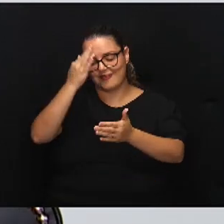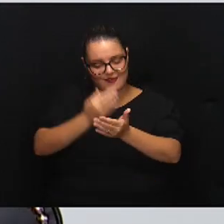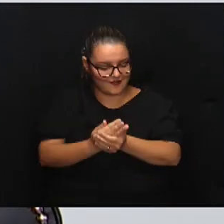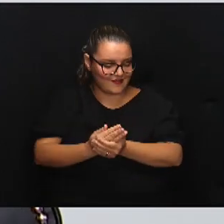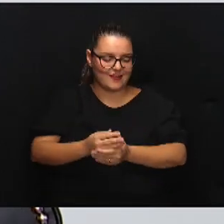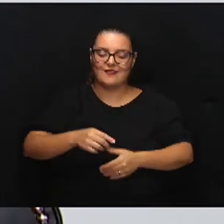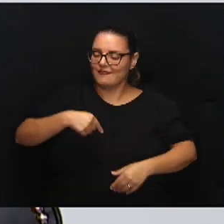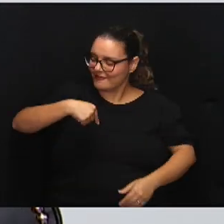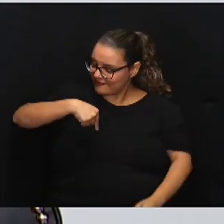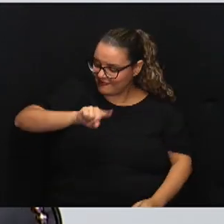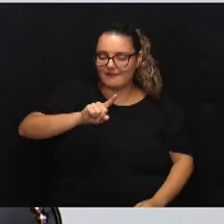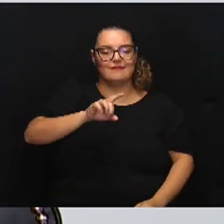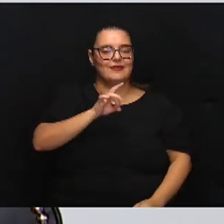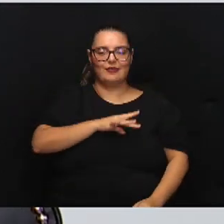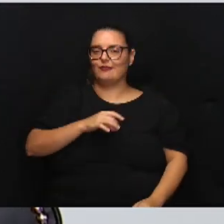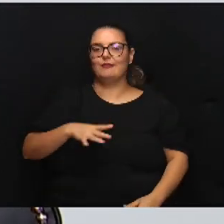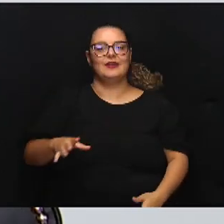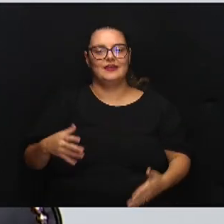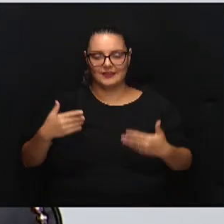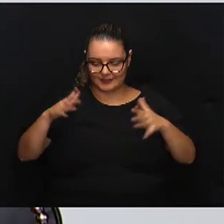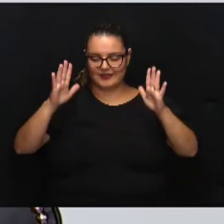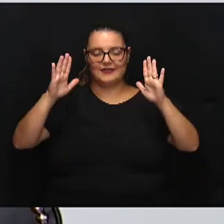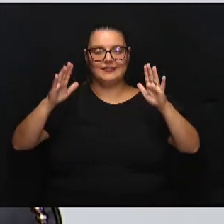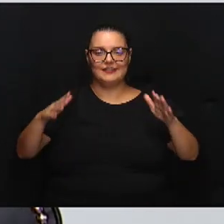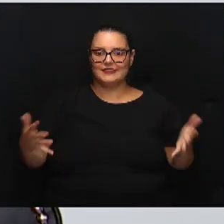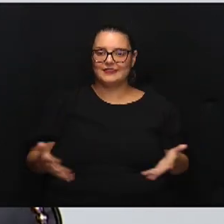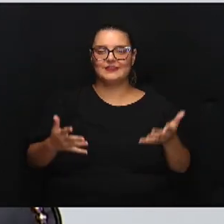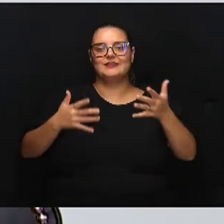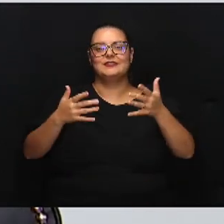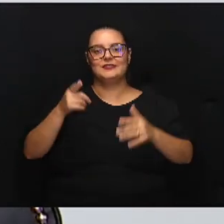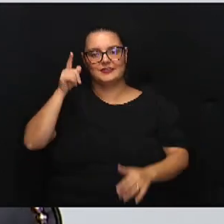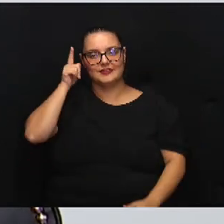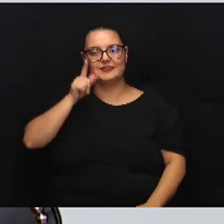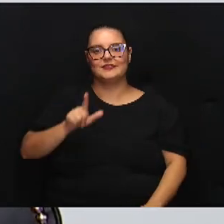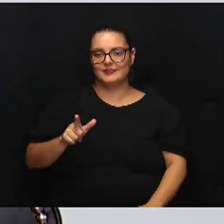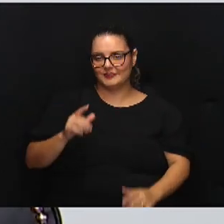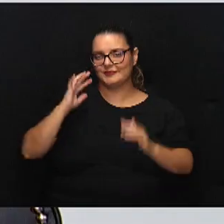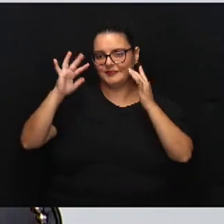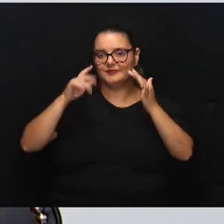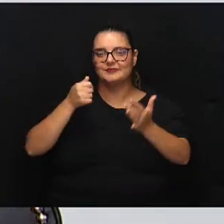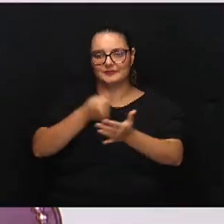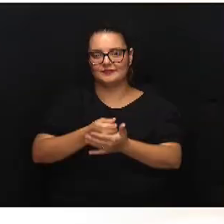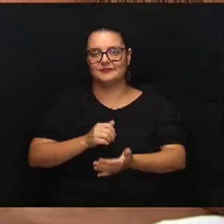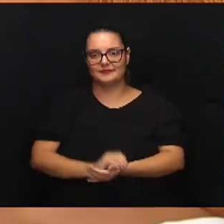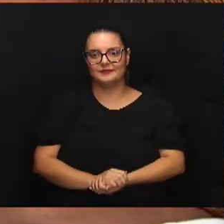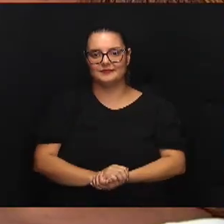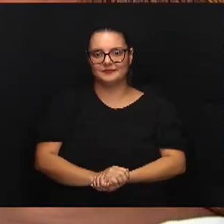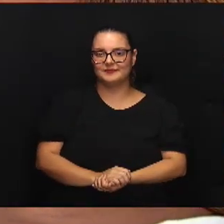medo mesmo e bola pra frente, a gente consegue realizar nossos sonhos.